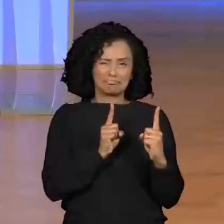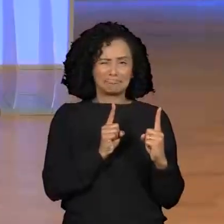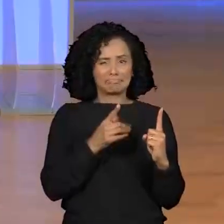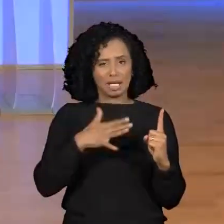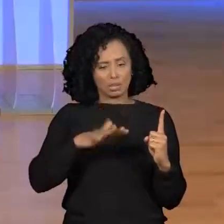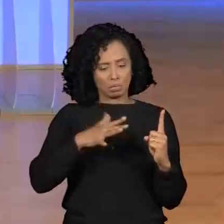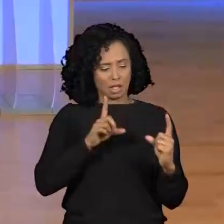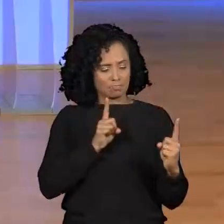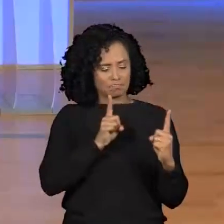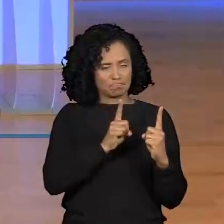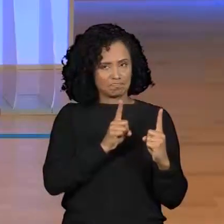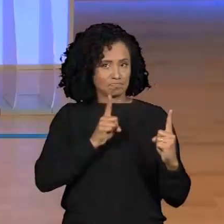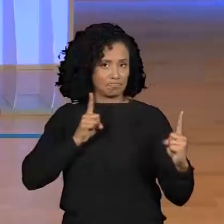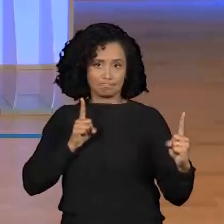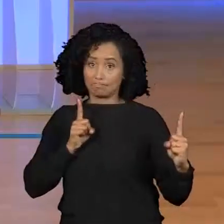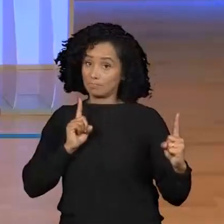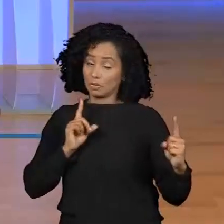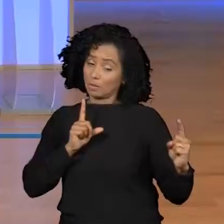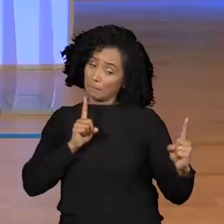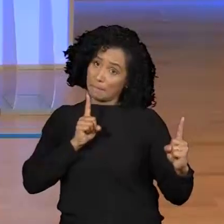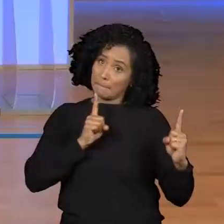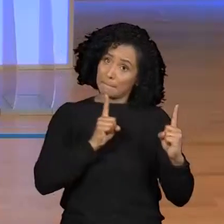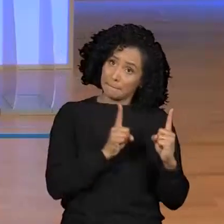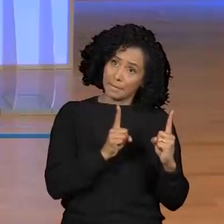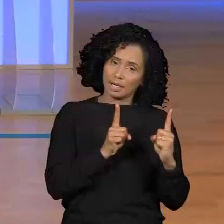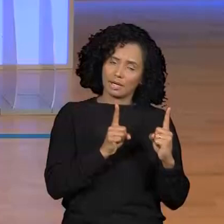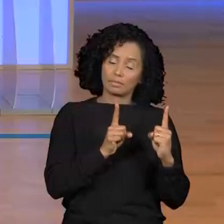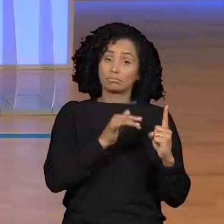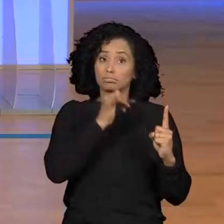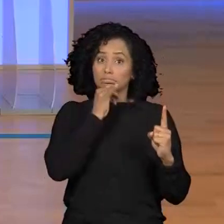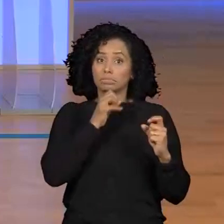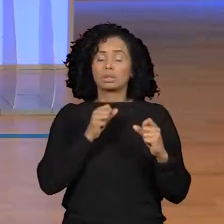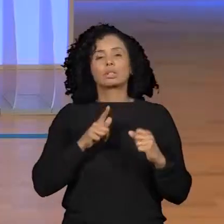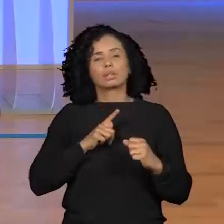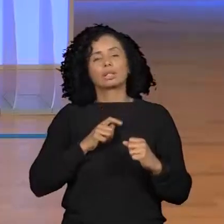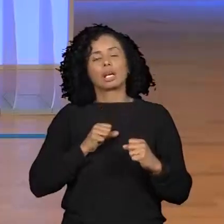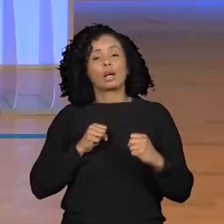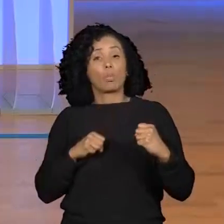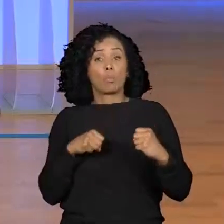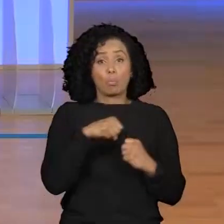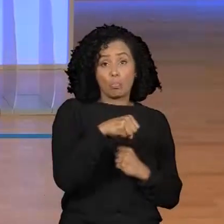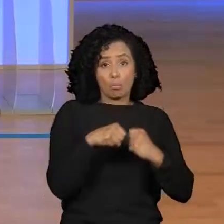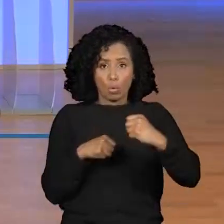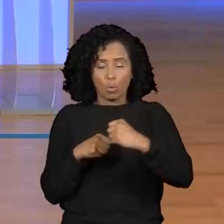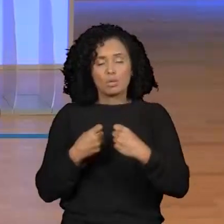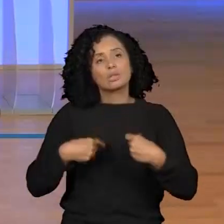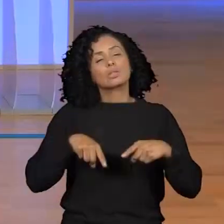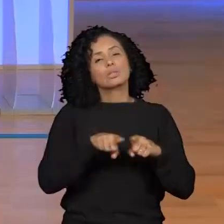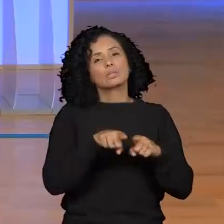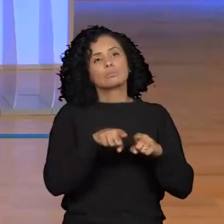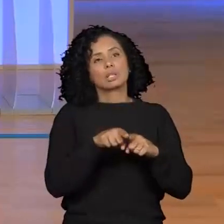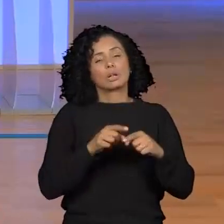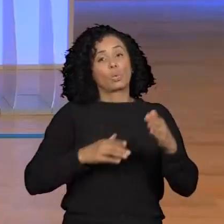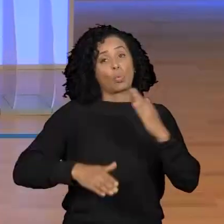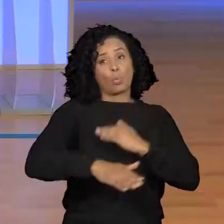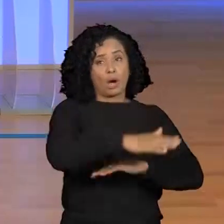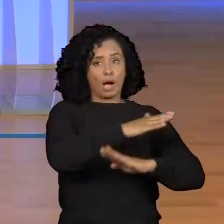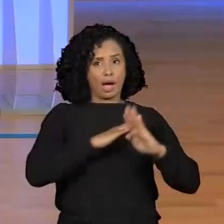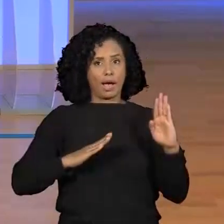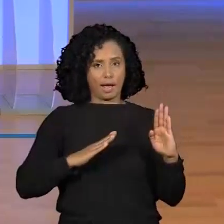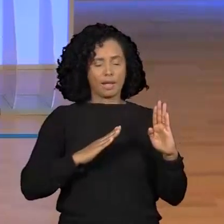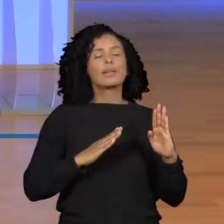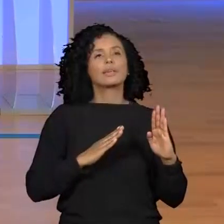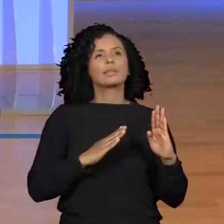nós temos o boxe, né, temos aqui o exemplo, e o karatê. Por que eu disse que algumas lutas